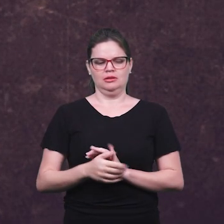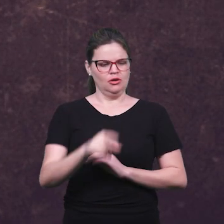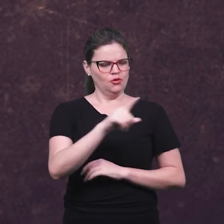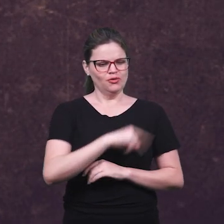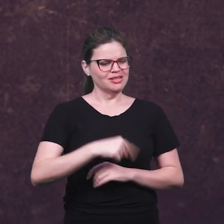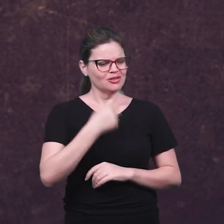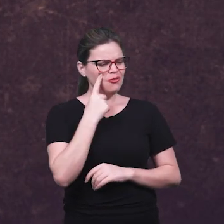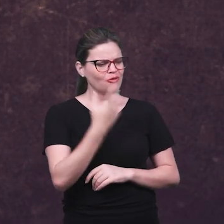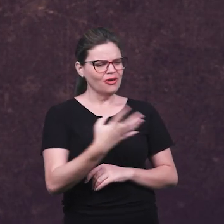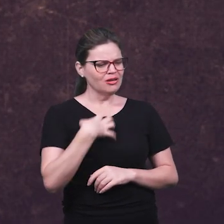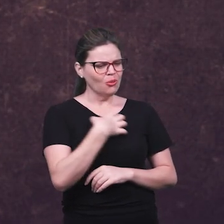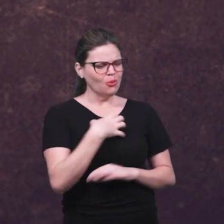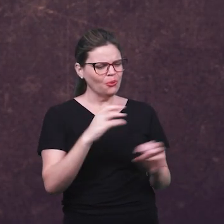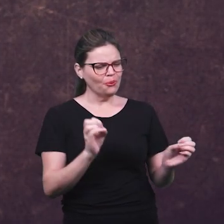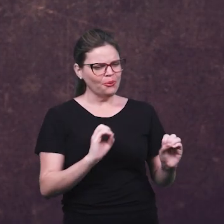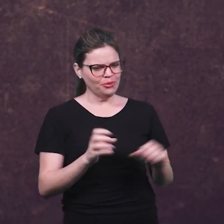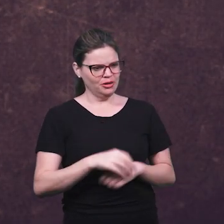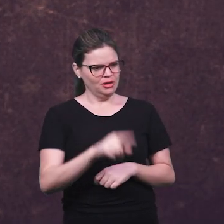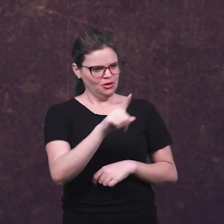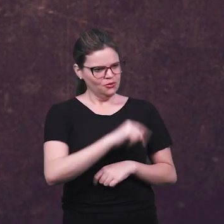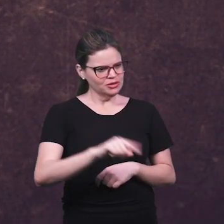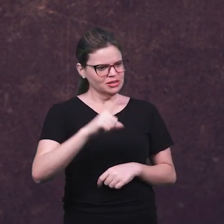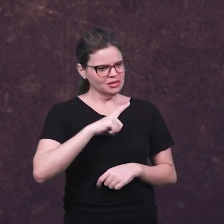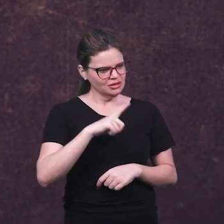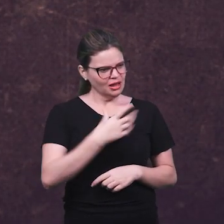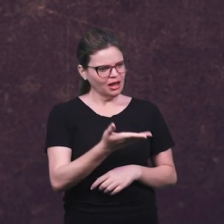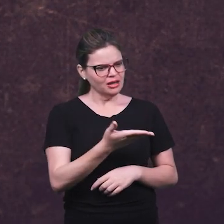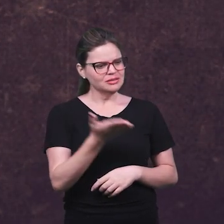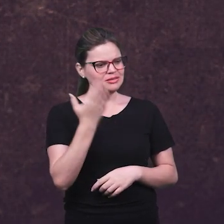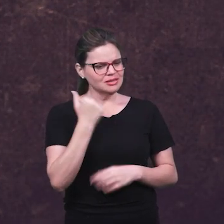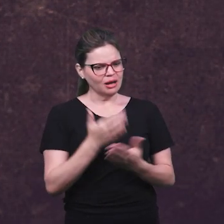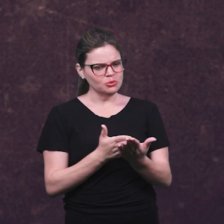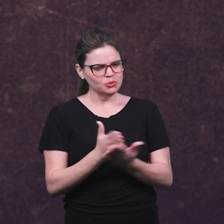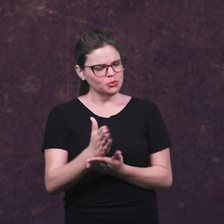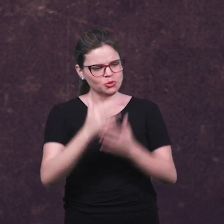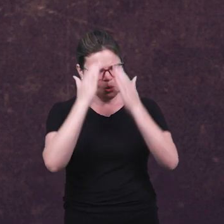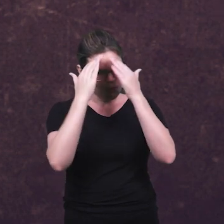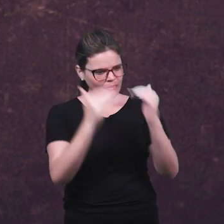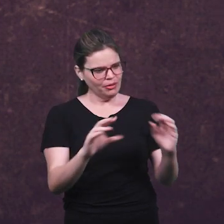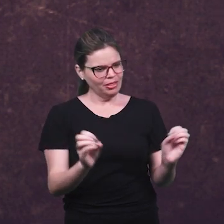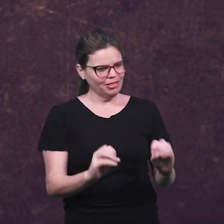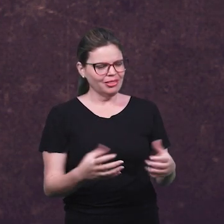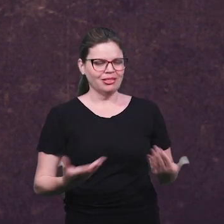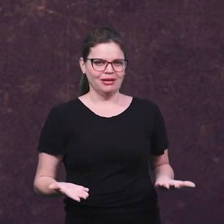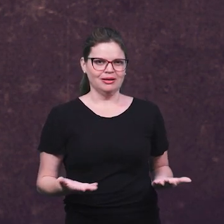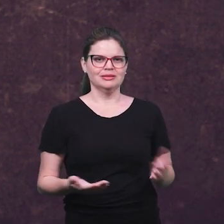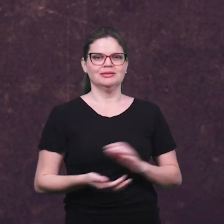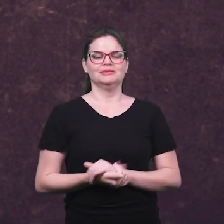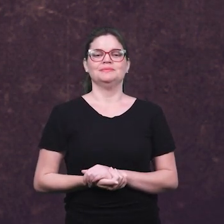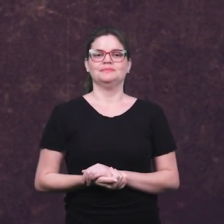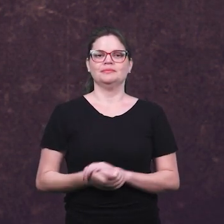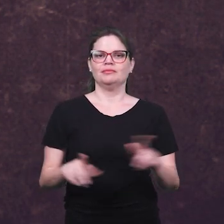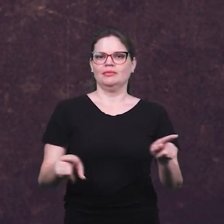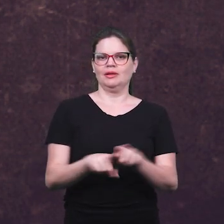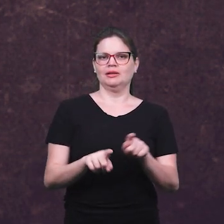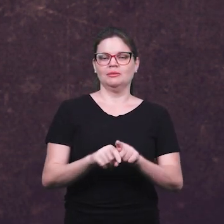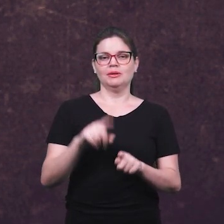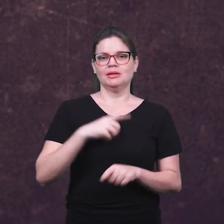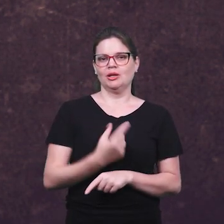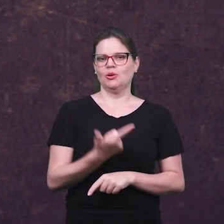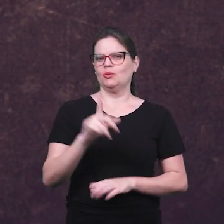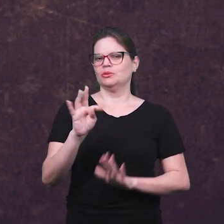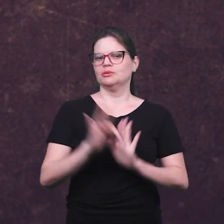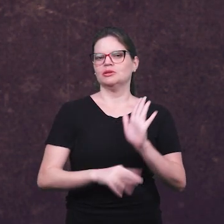isto, todos vós que passais pelo caminho, né? Jeremias 3,14 diz assim: